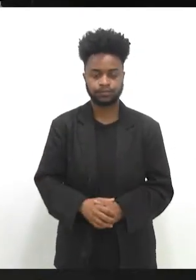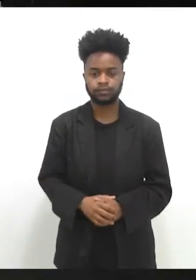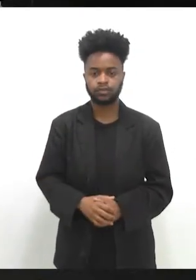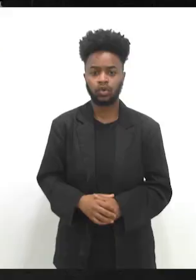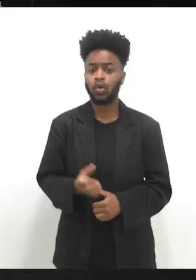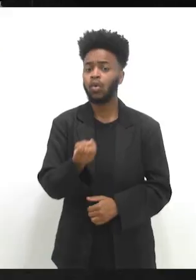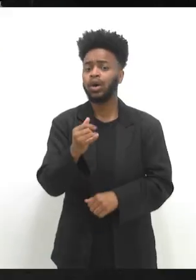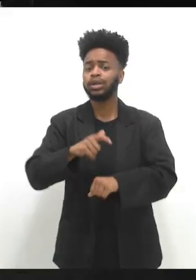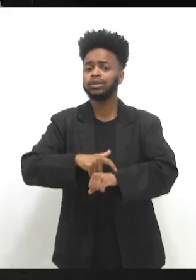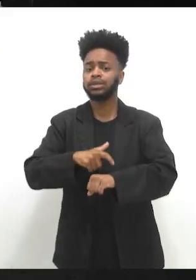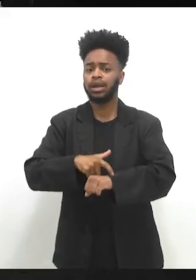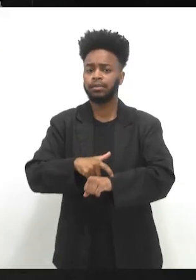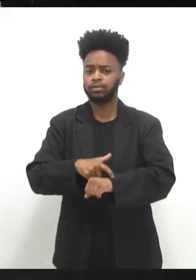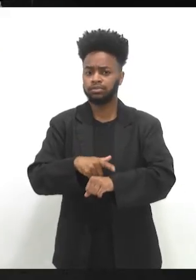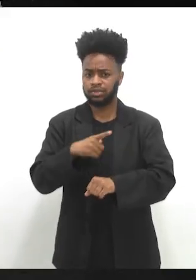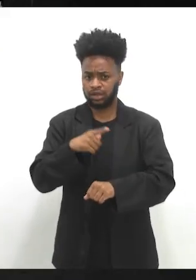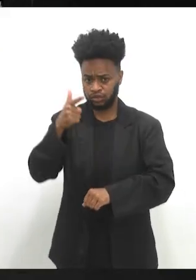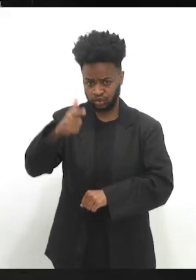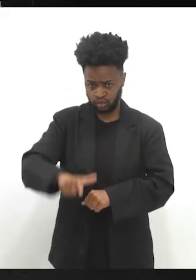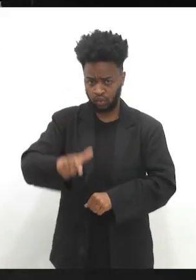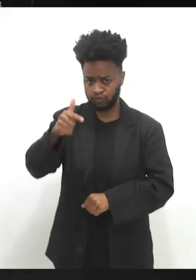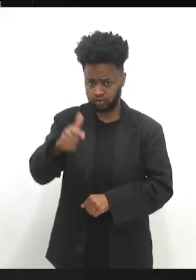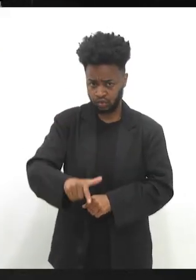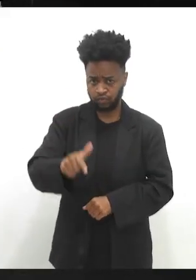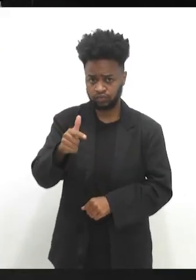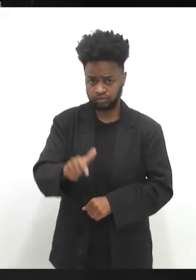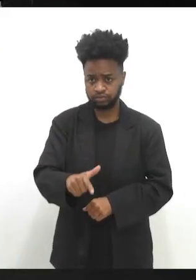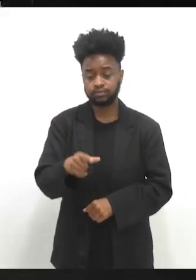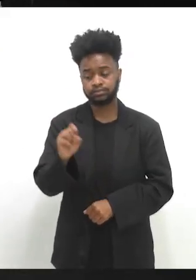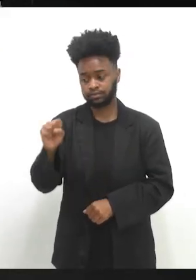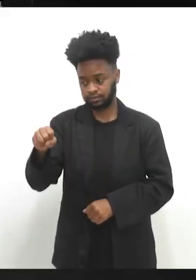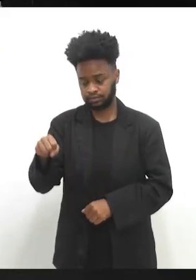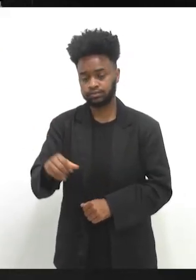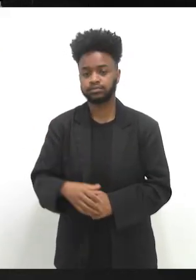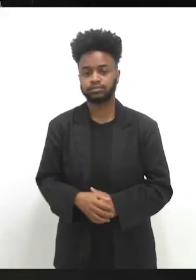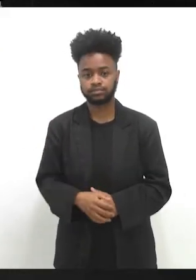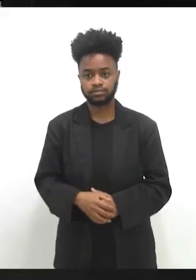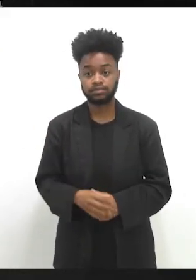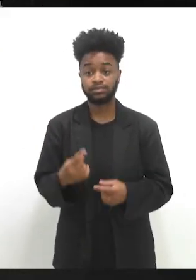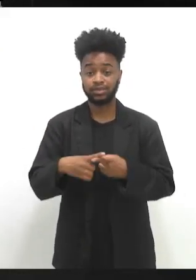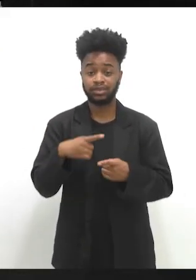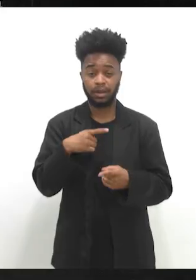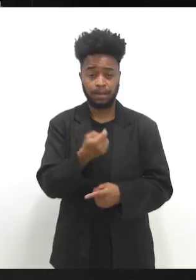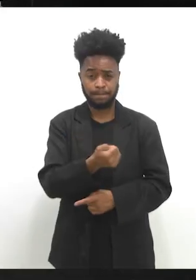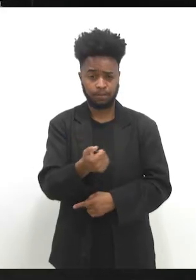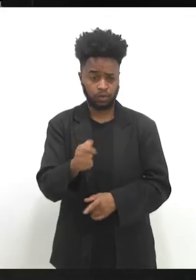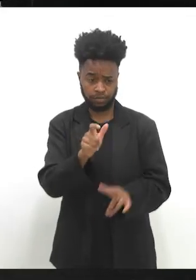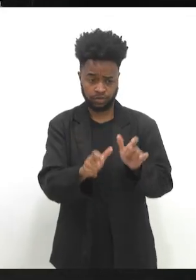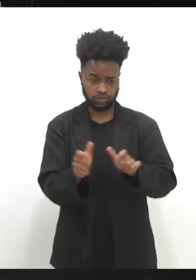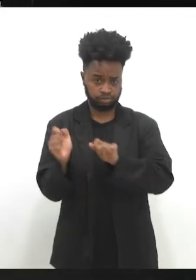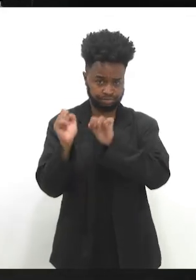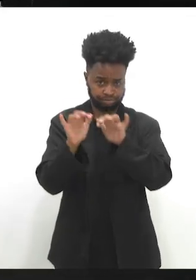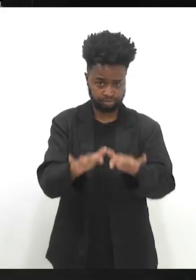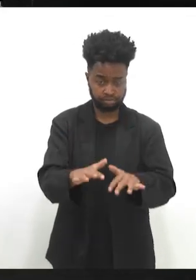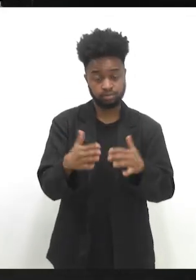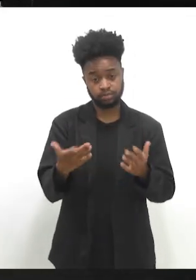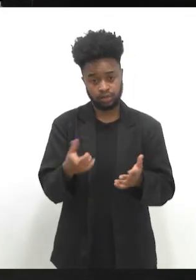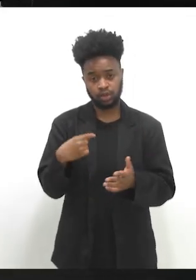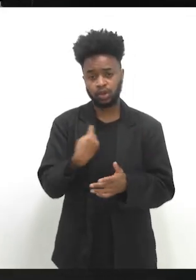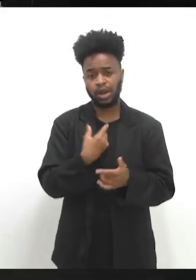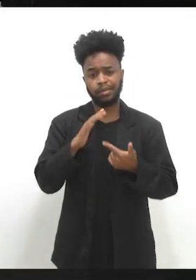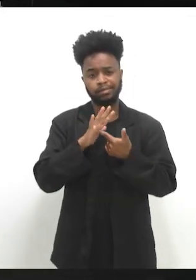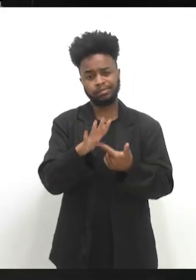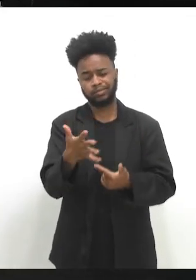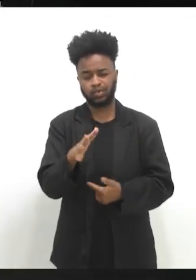aquela ópera fica quanto tempo? Vocês repetem durante algum tempo? Porque geralmente, como são poucos lugares, né, pensando no público, então a